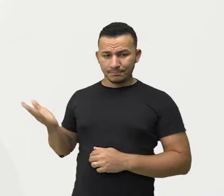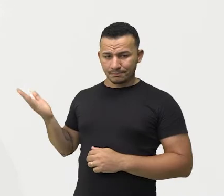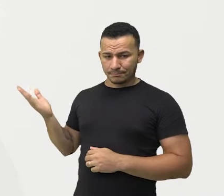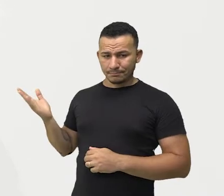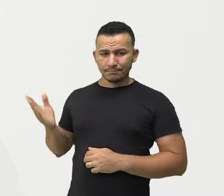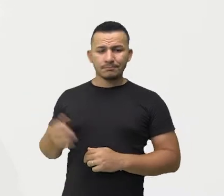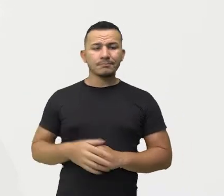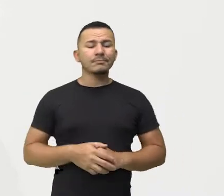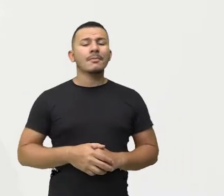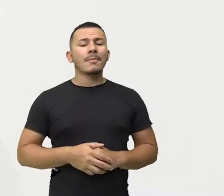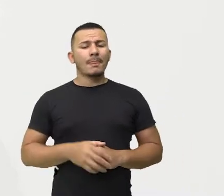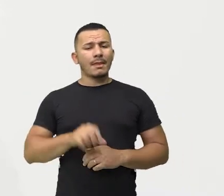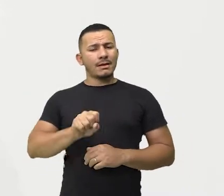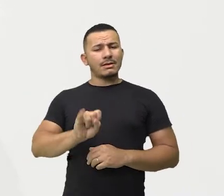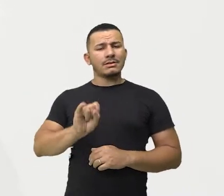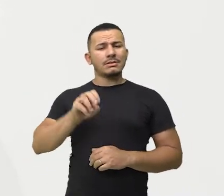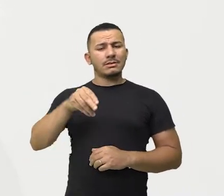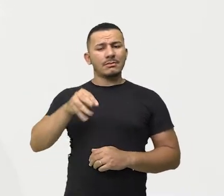de reflexão, ó.